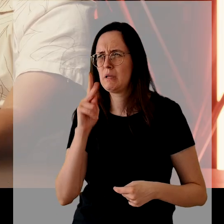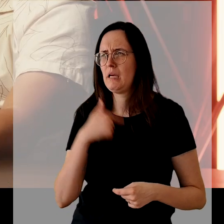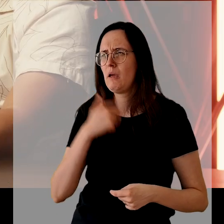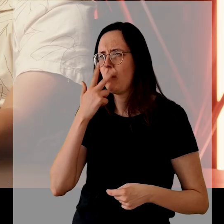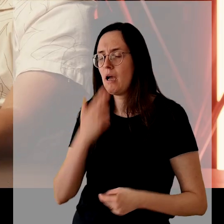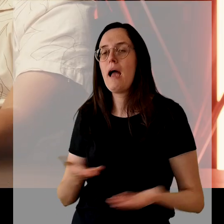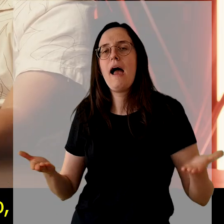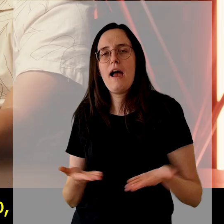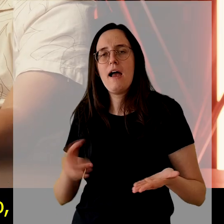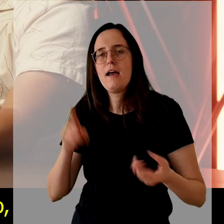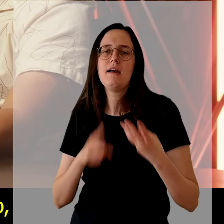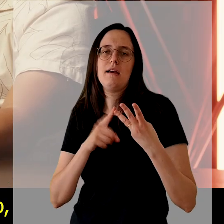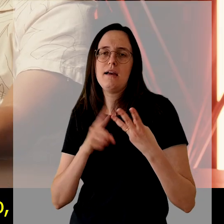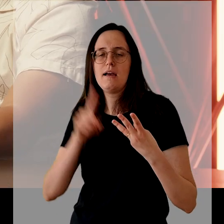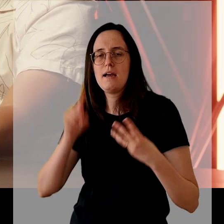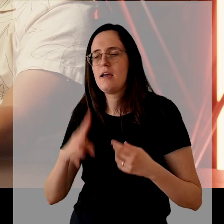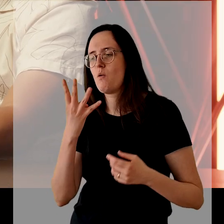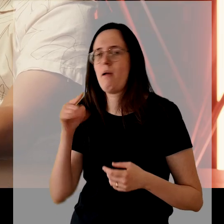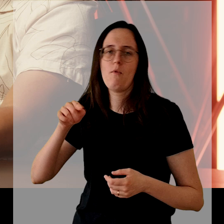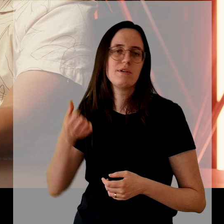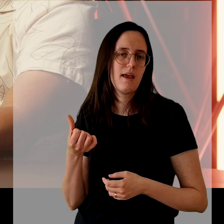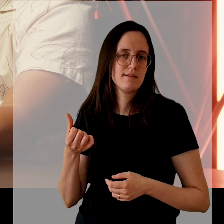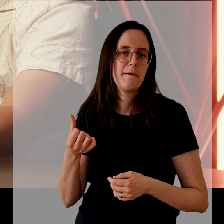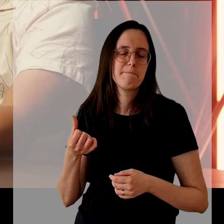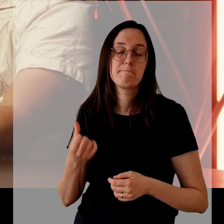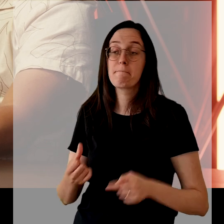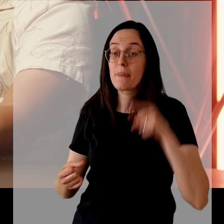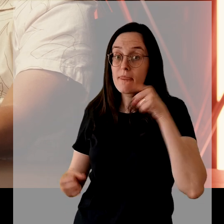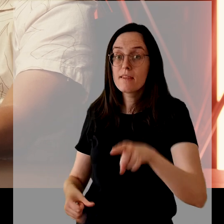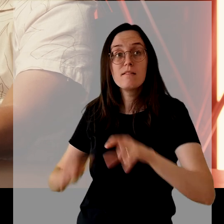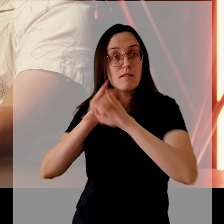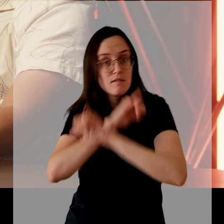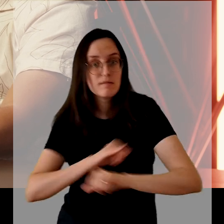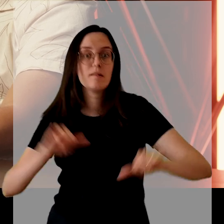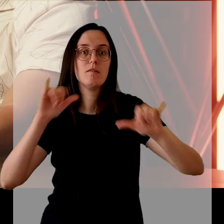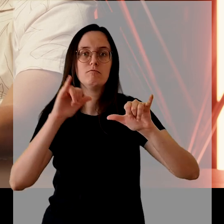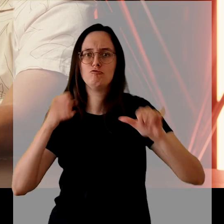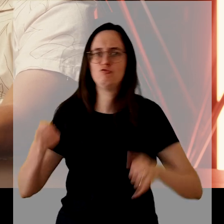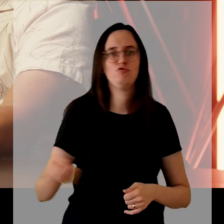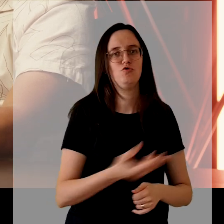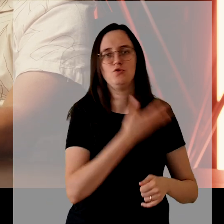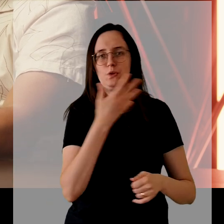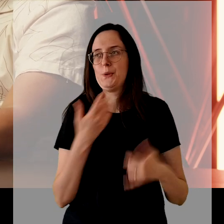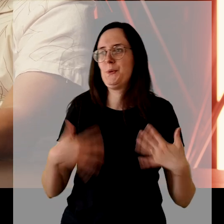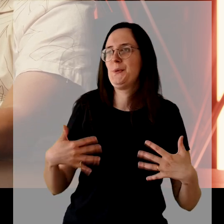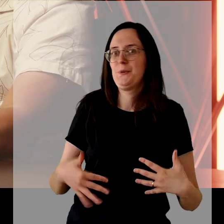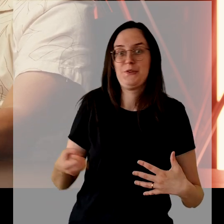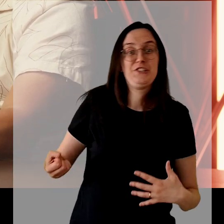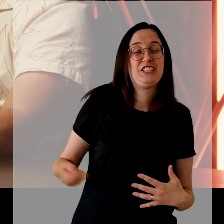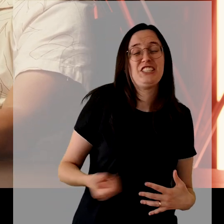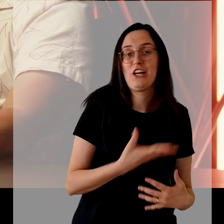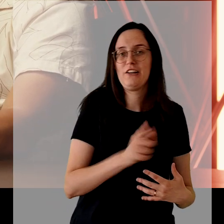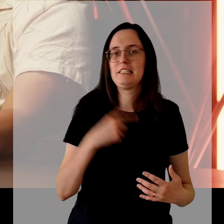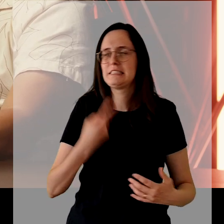4K, eu acho. E aí uma terceira geração que era 4.6. Foi nesse lançamento, tipo assim, tinha